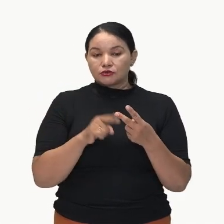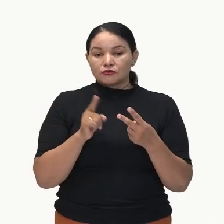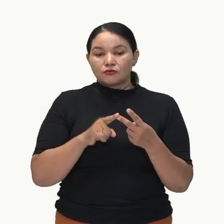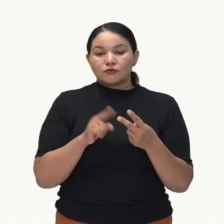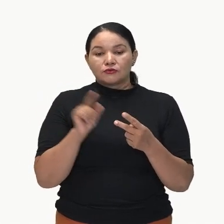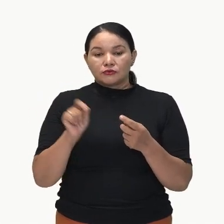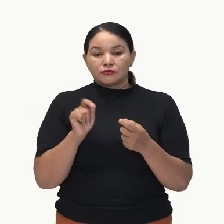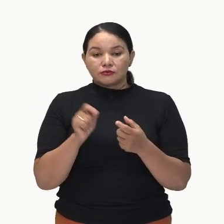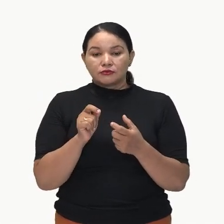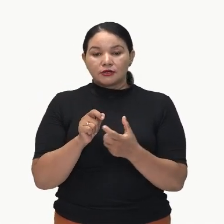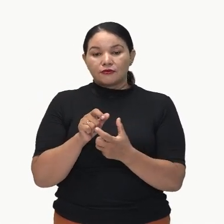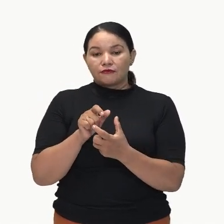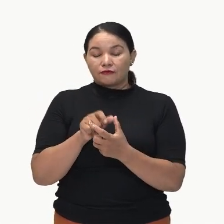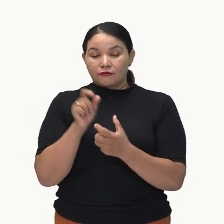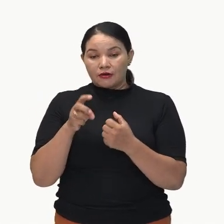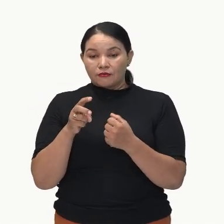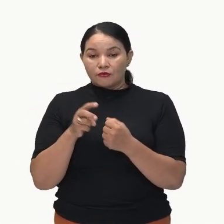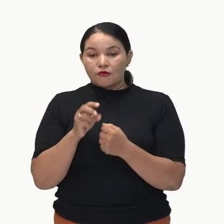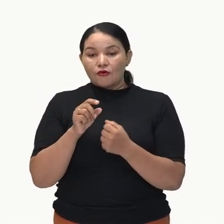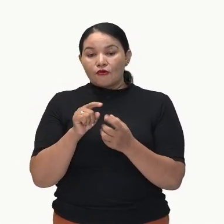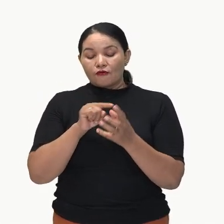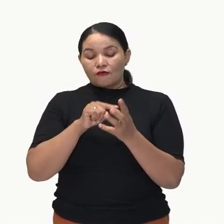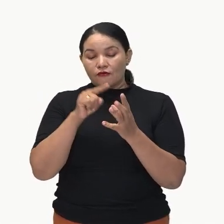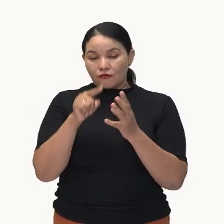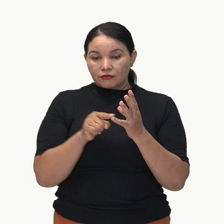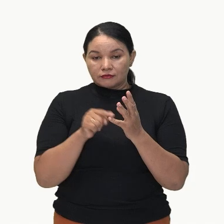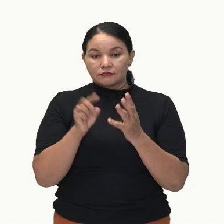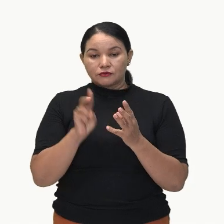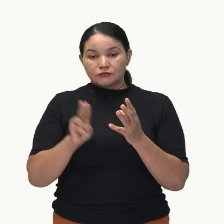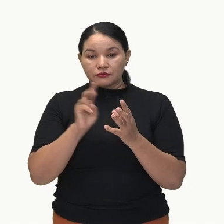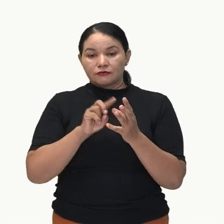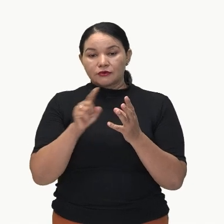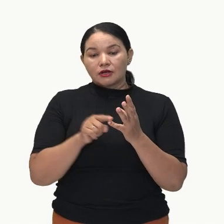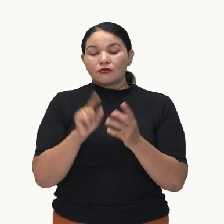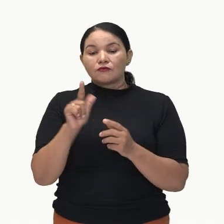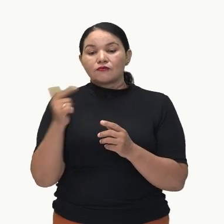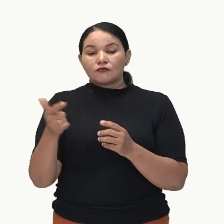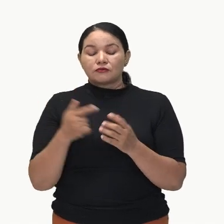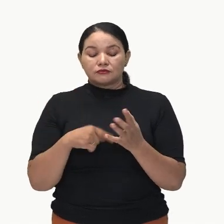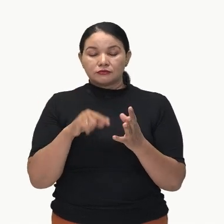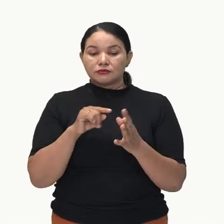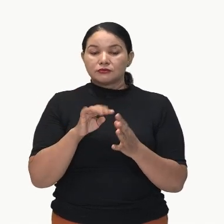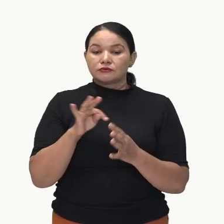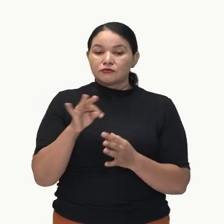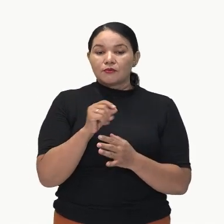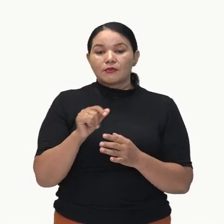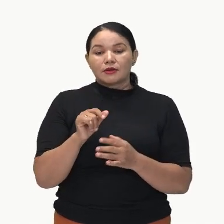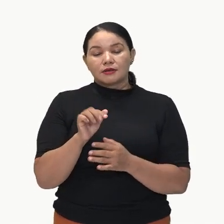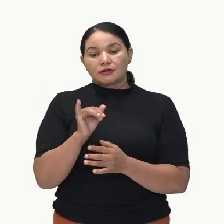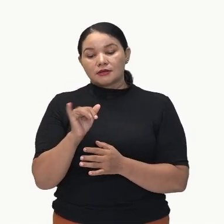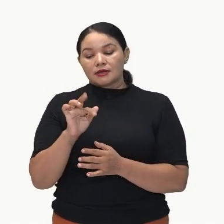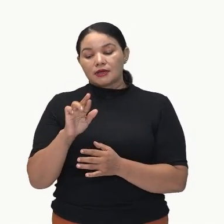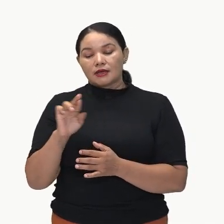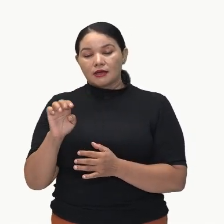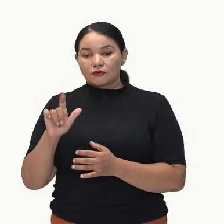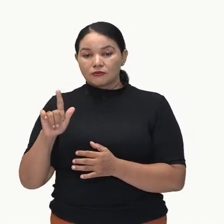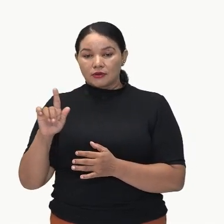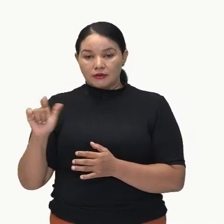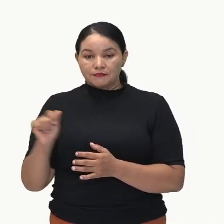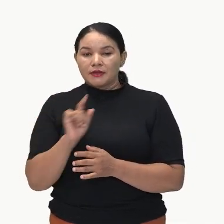verbos totalmente irregulares. Iniciamos com os verbos